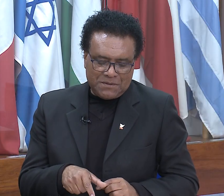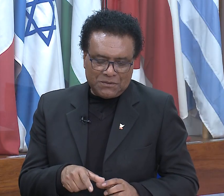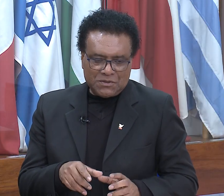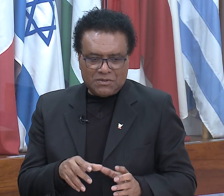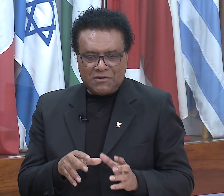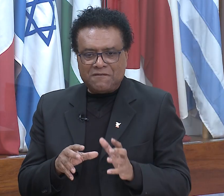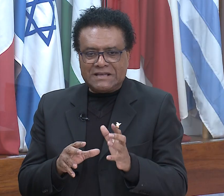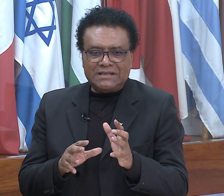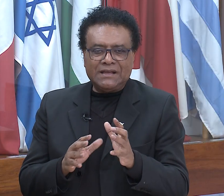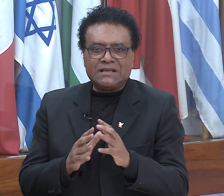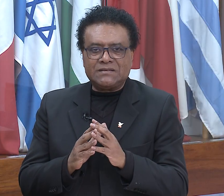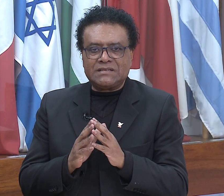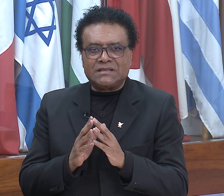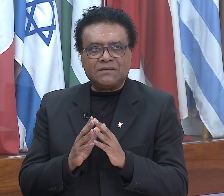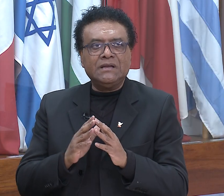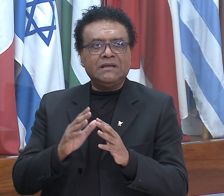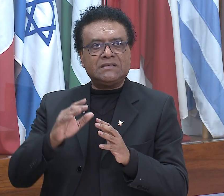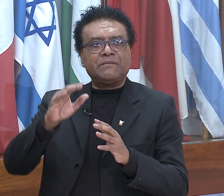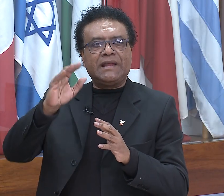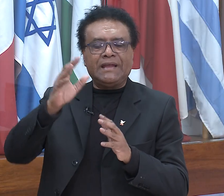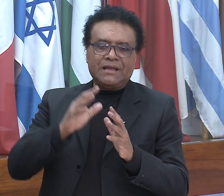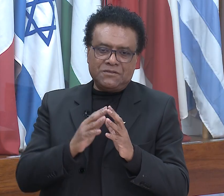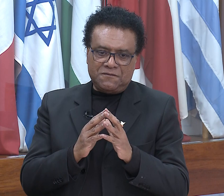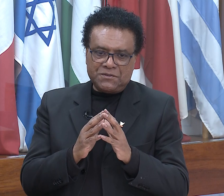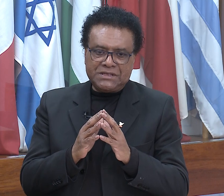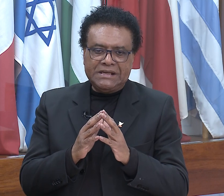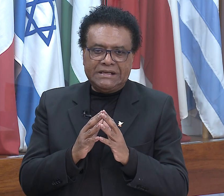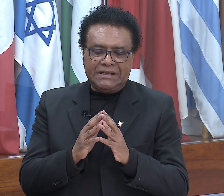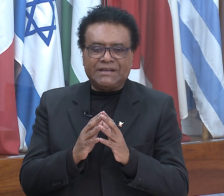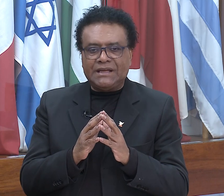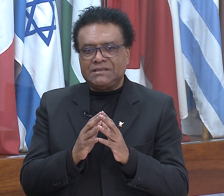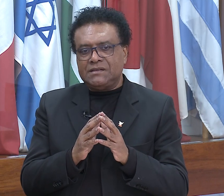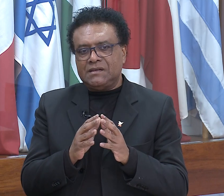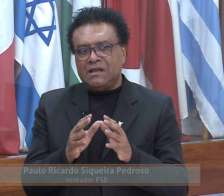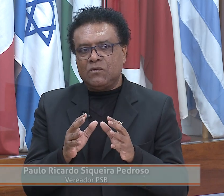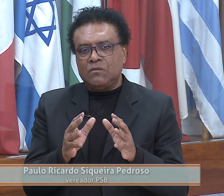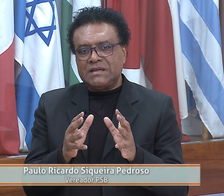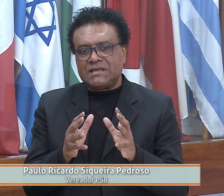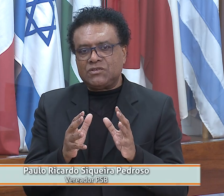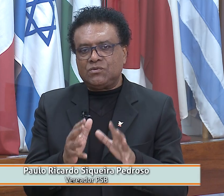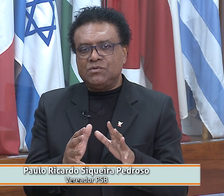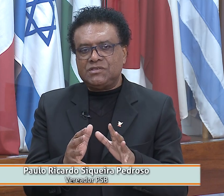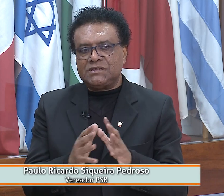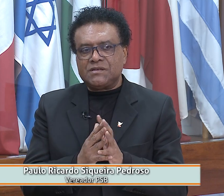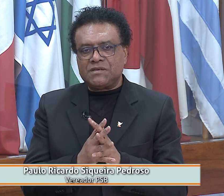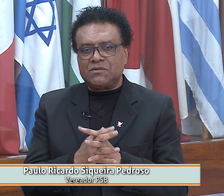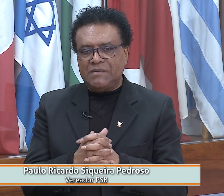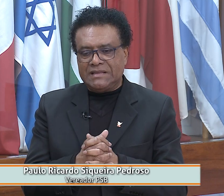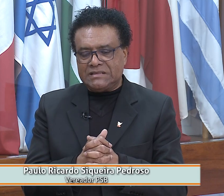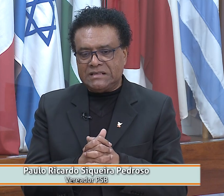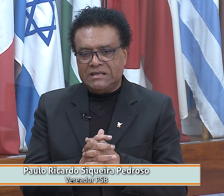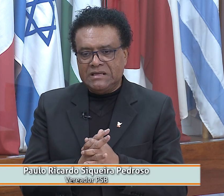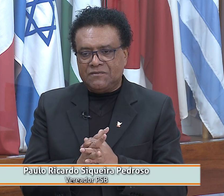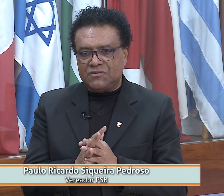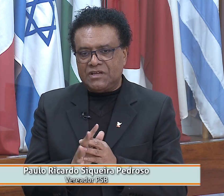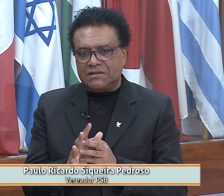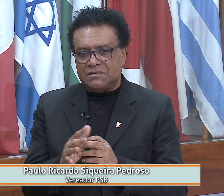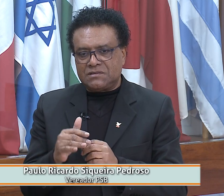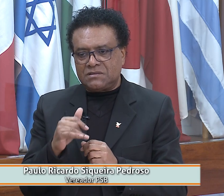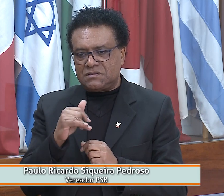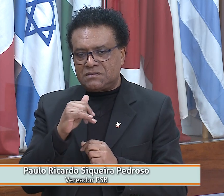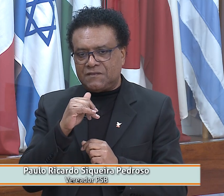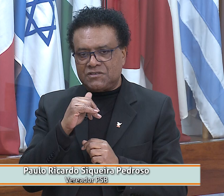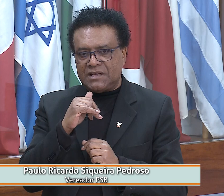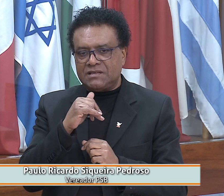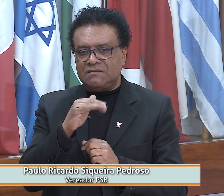você me perguntou sobre o que fazer em relação a seleção esse mal-aranhado de fios na verdade algumas atitudes já estão sendo tomadas né foram